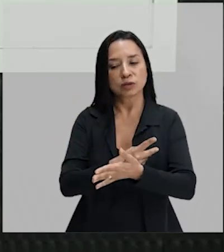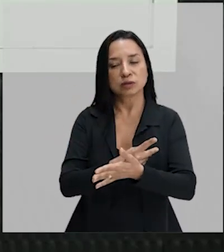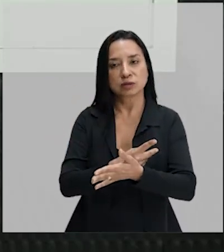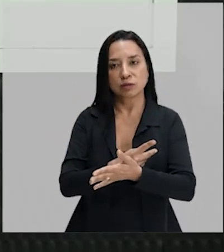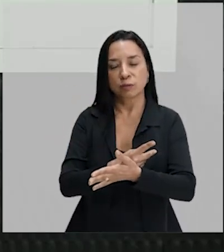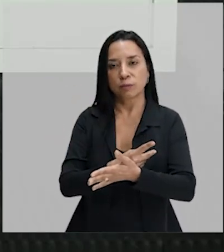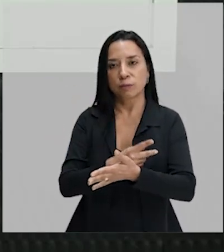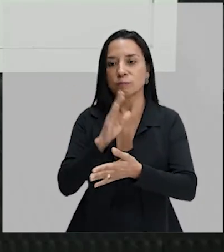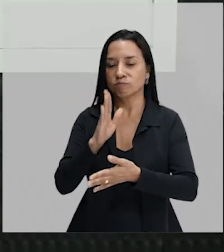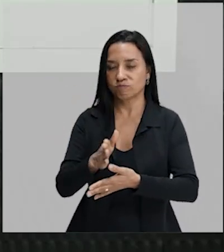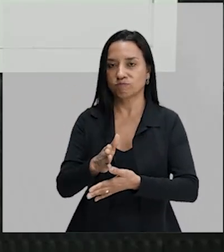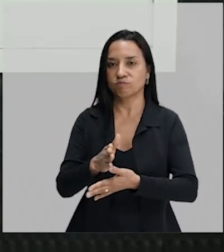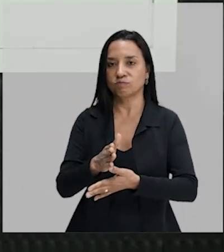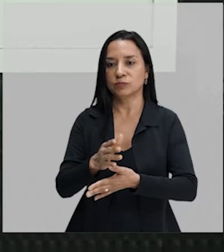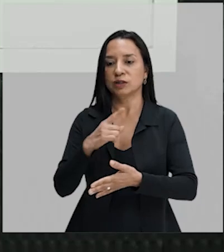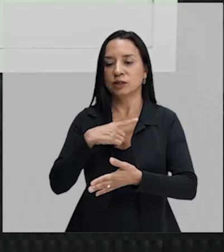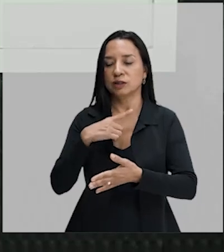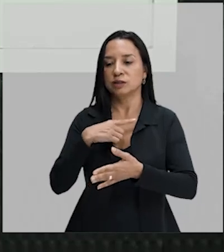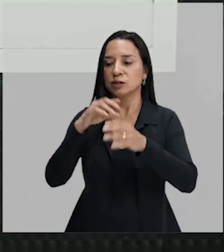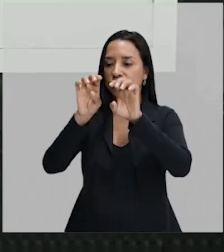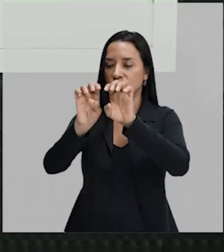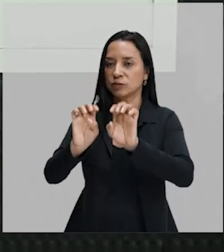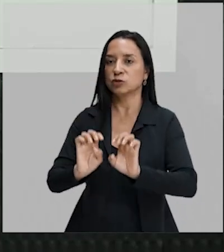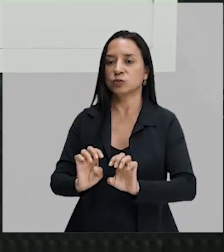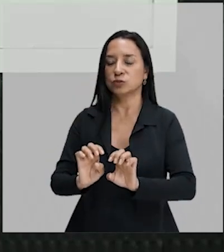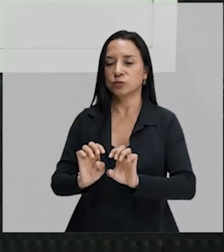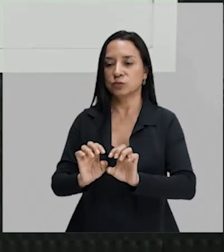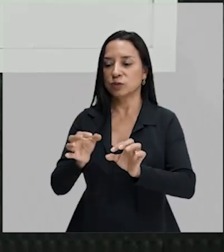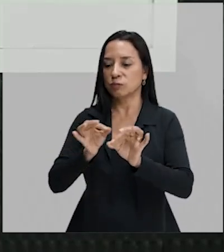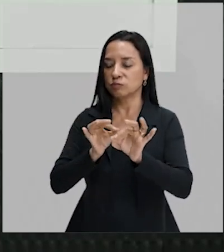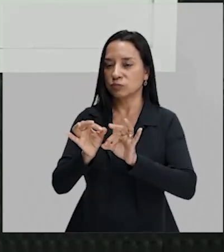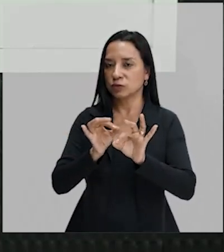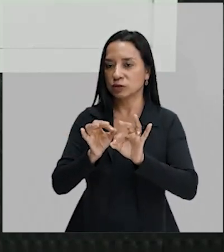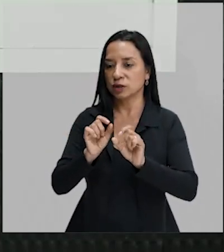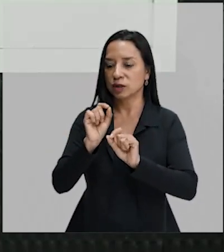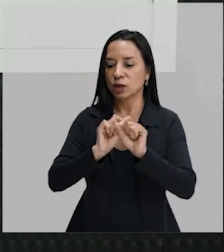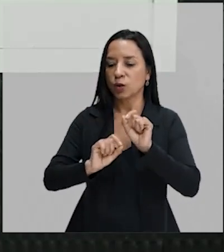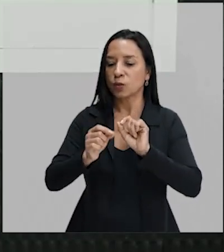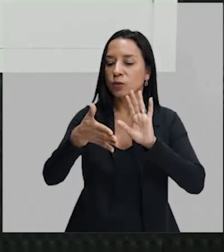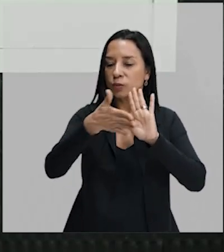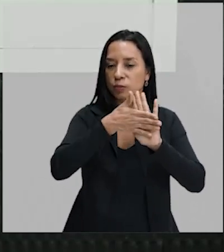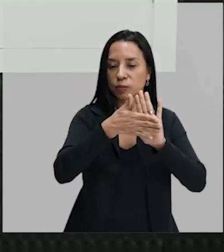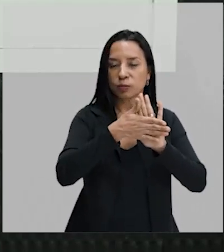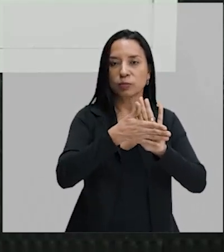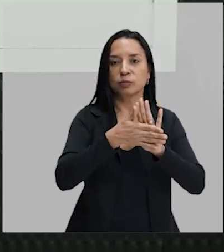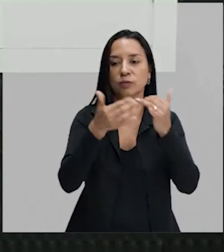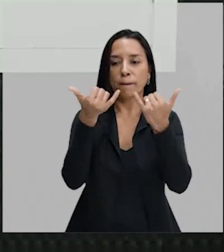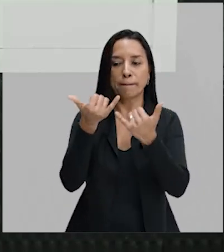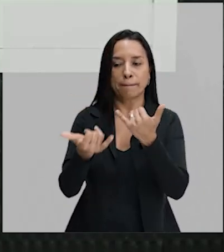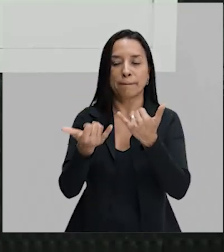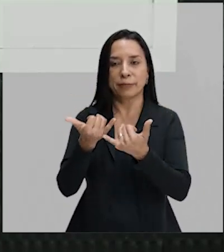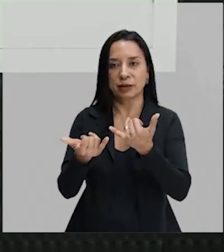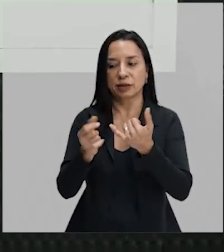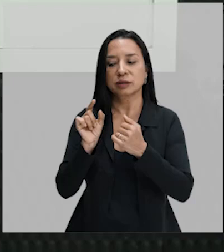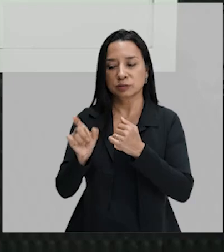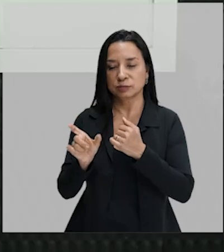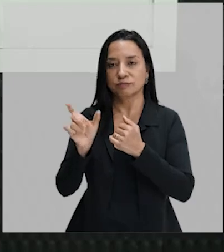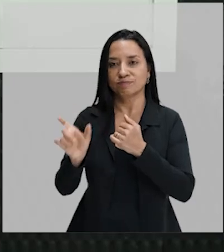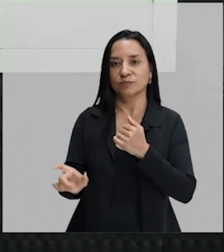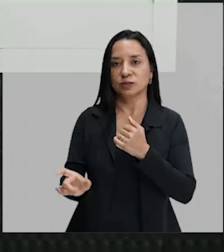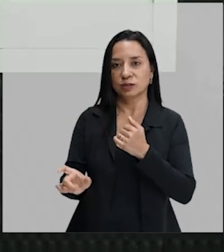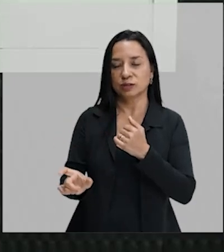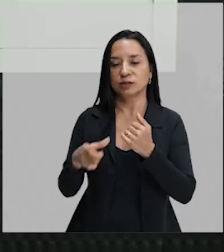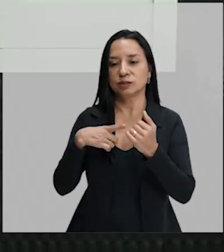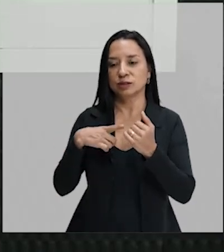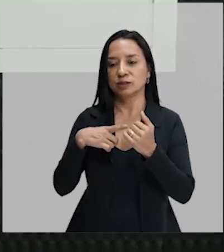coisa e ela tem uma determinada estrutura, e o que eu estou propondo também é parecido muito com isso, tem